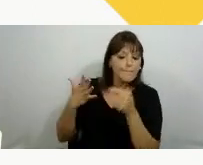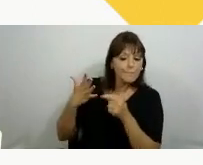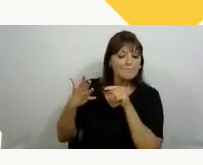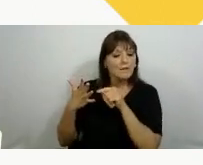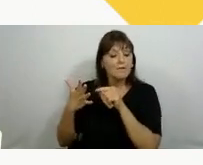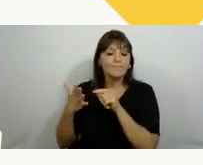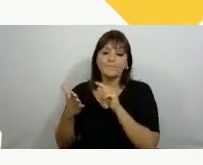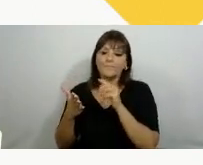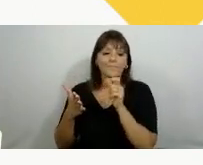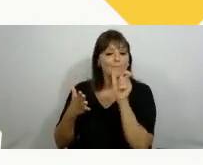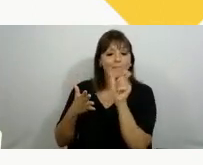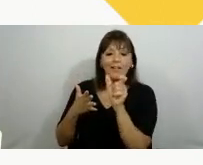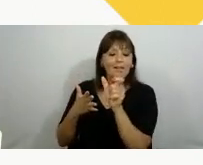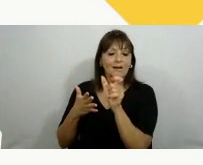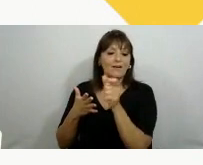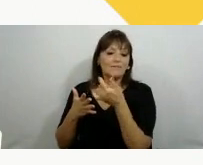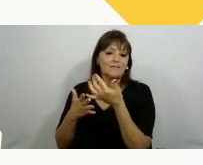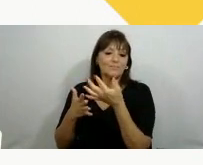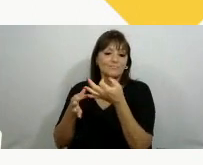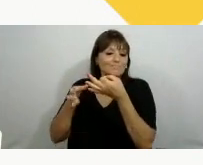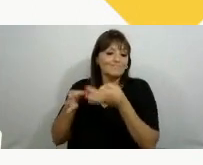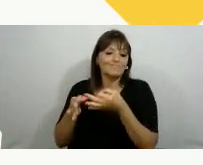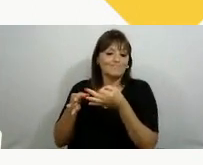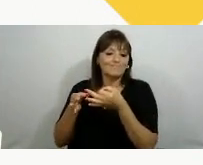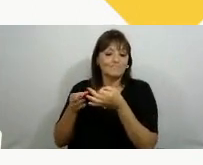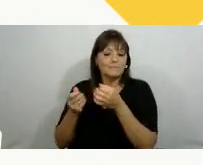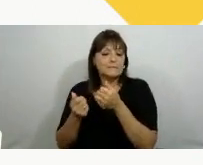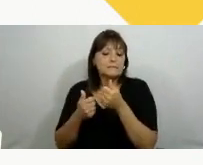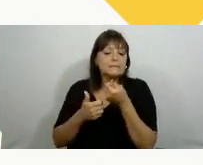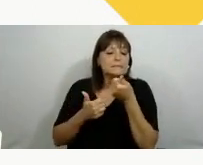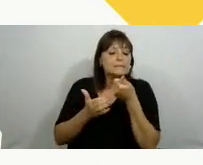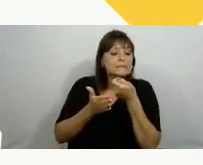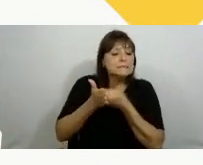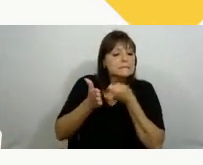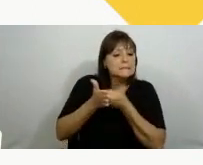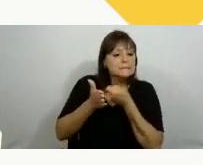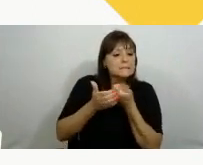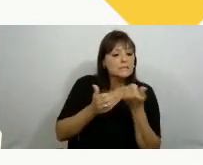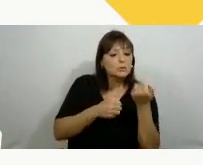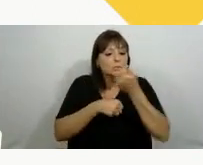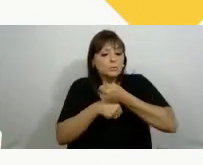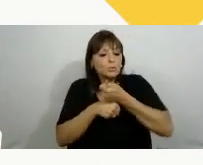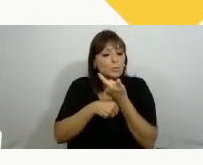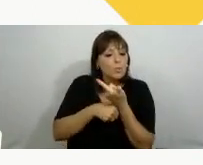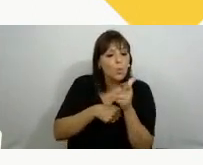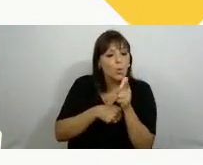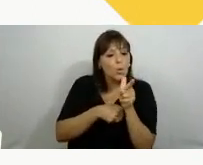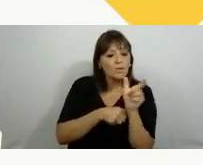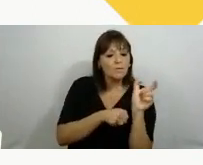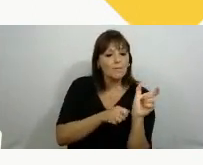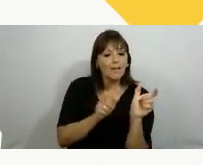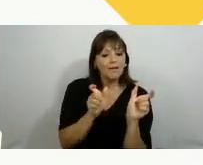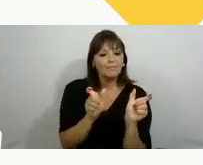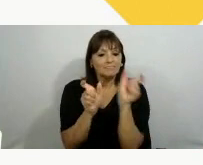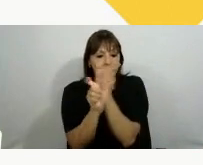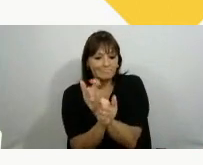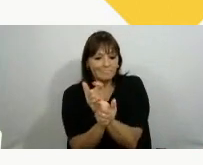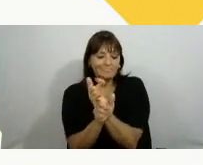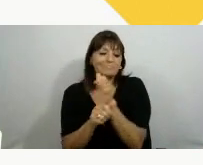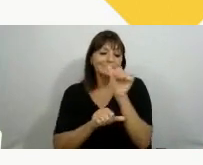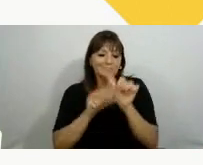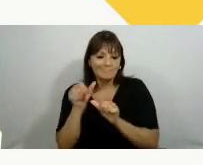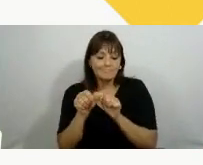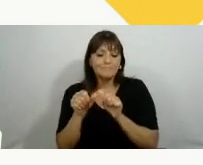está encaixando legal aqui, vamos tentar substituir por essa. E a gente tem a experiência na prática, eu e a Mi trabalhamos juntas